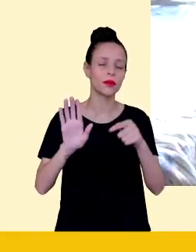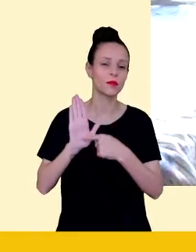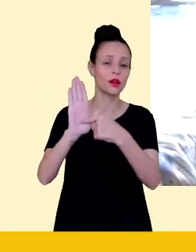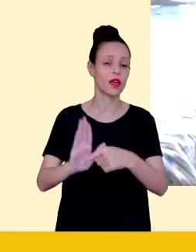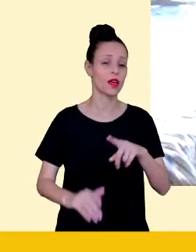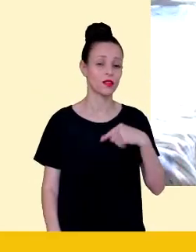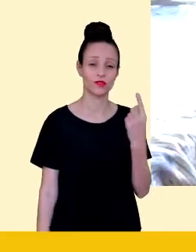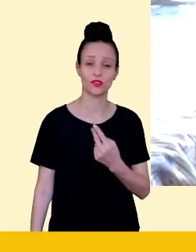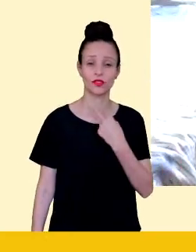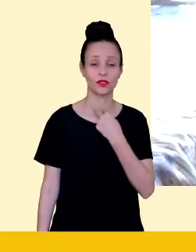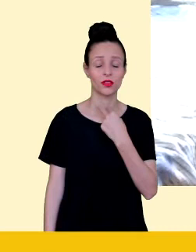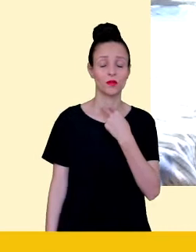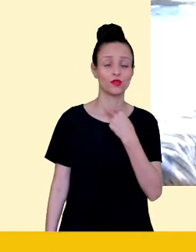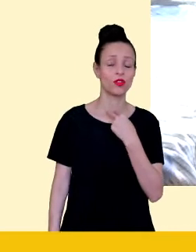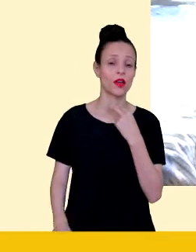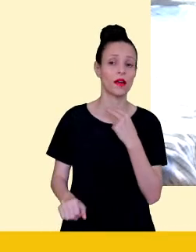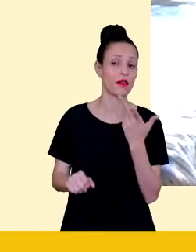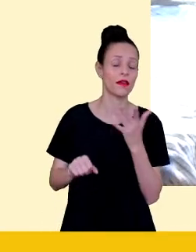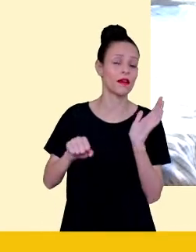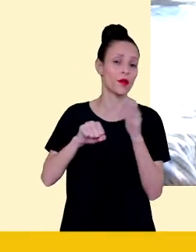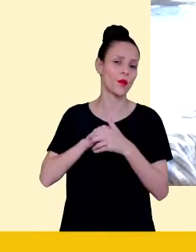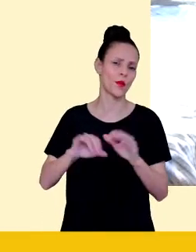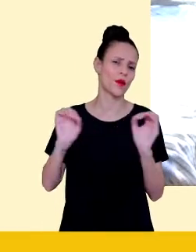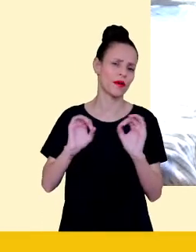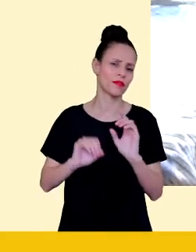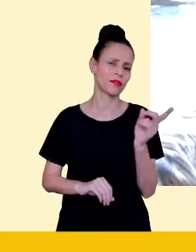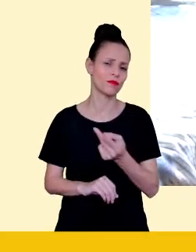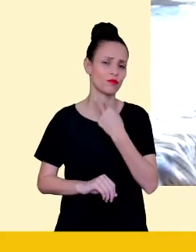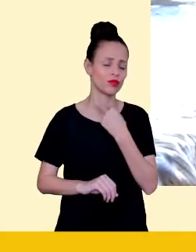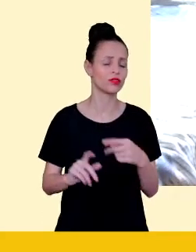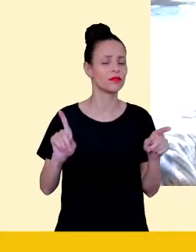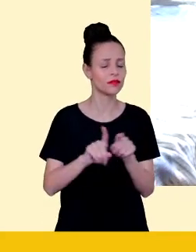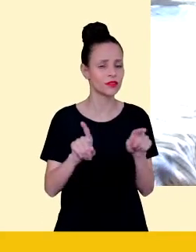essas fissuras, né? A gente não podia passar por cima delas.